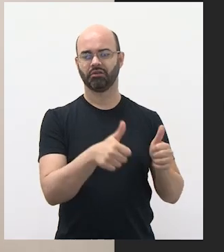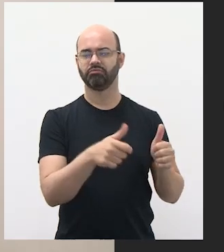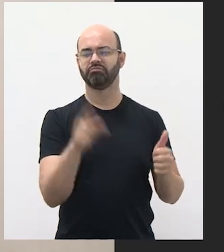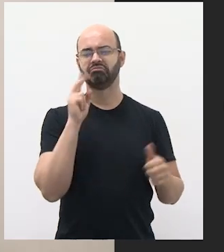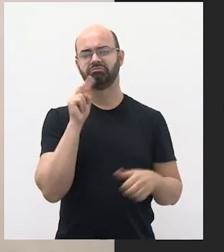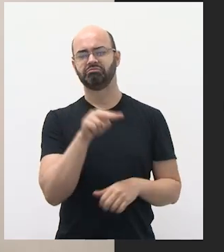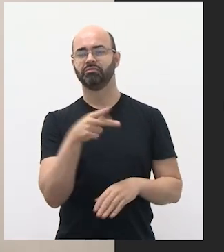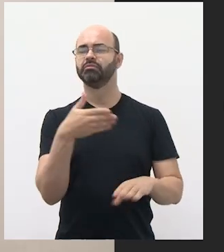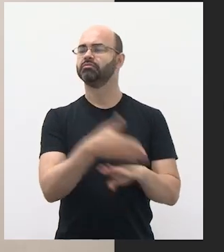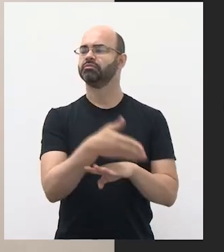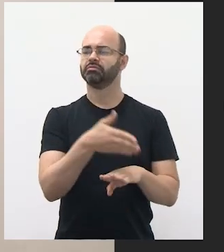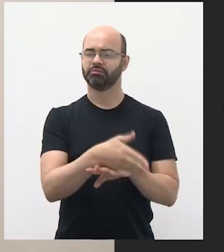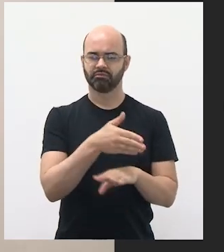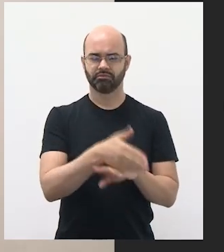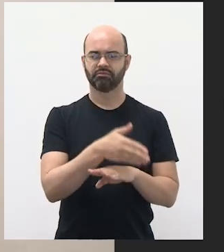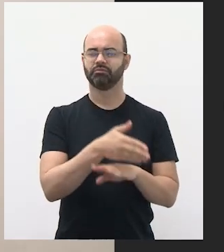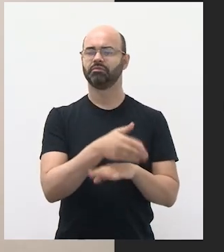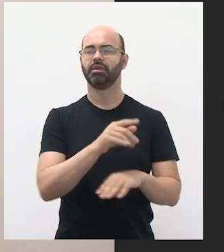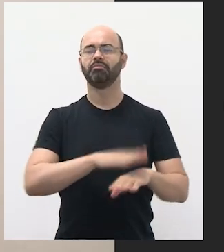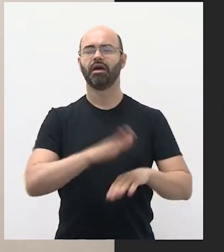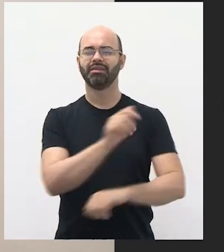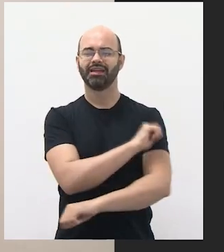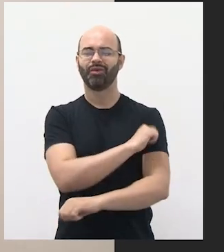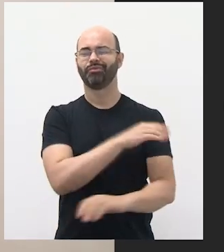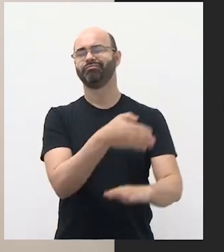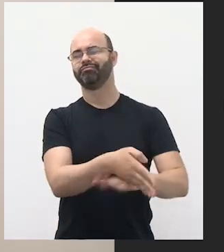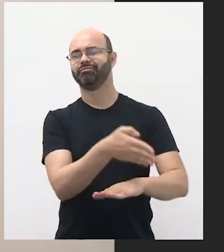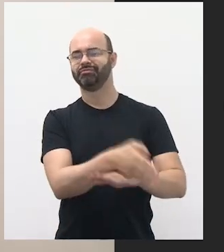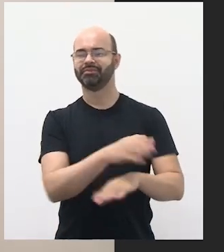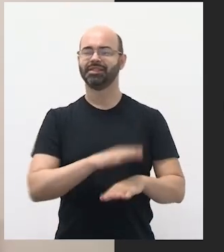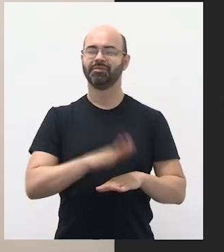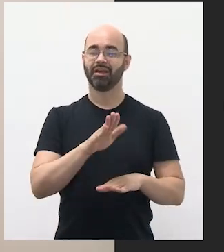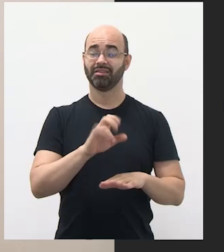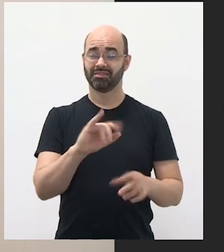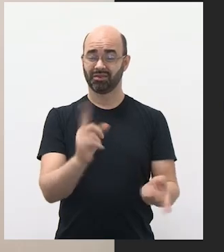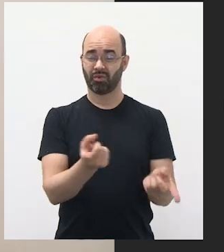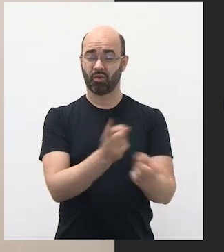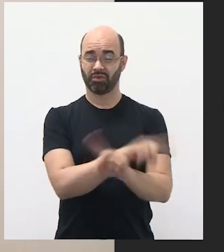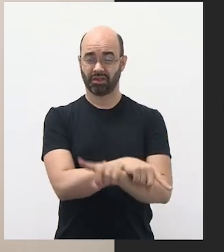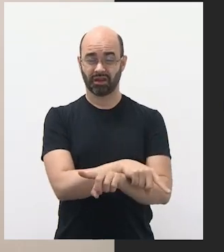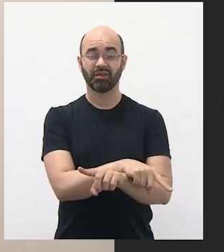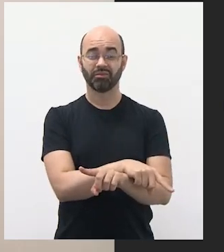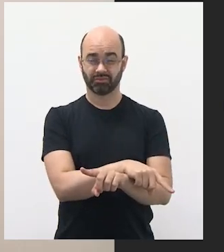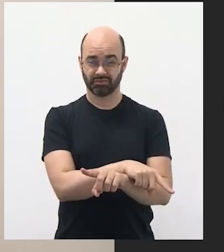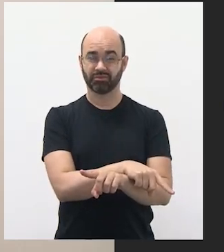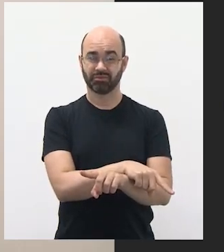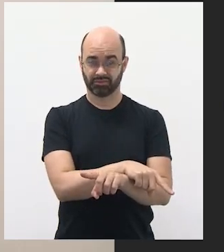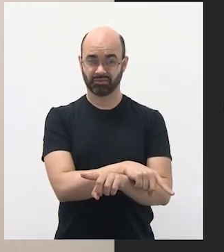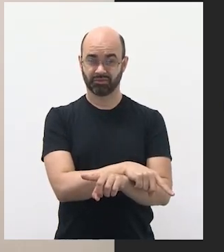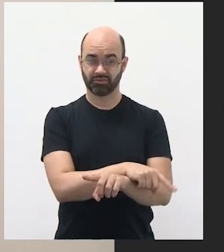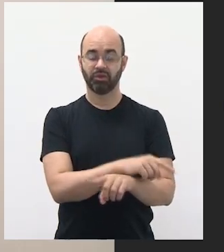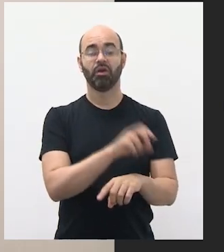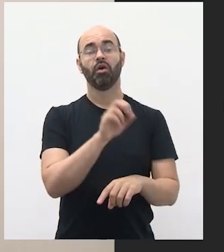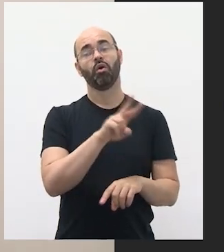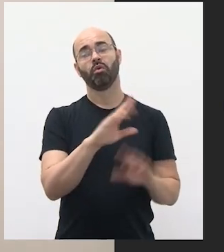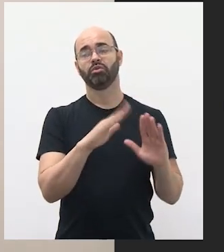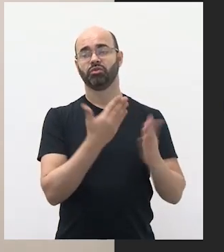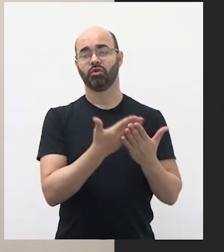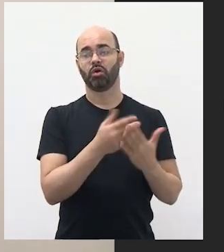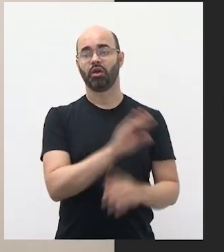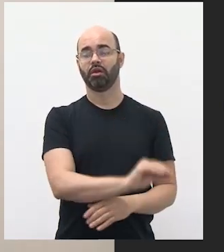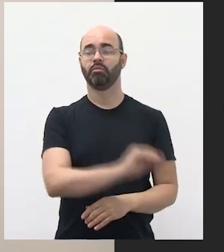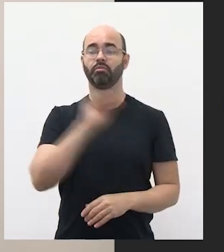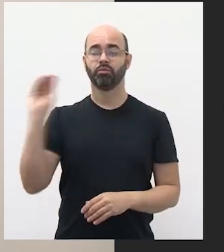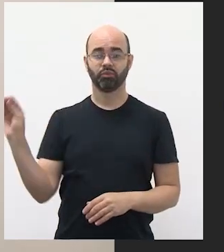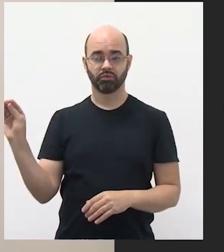frequência e a inserção desses nossos estudantes. Quando acontece o contrário, que acaba ou mudando de escola, ou